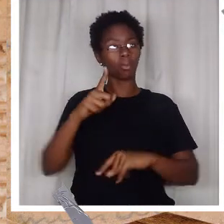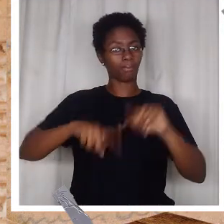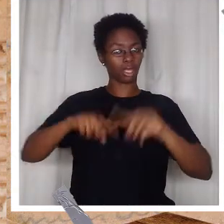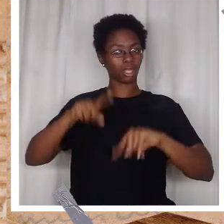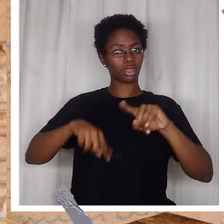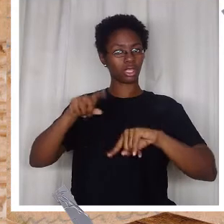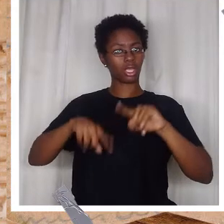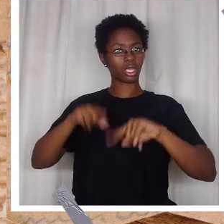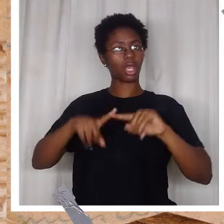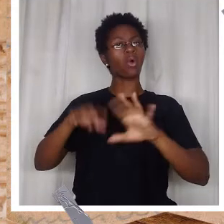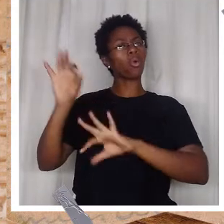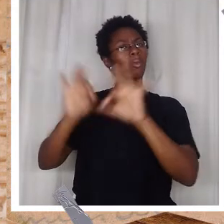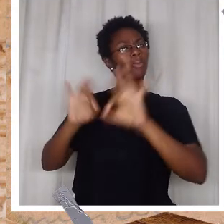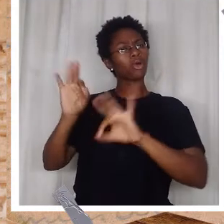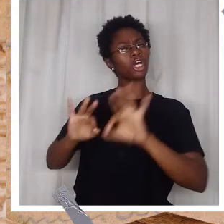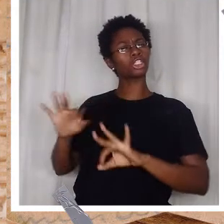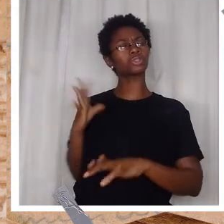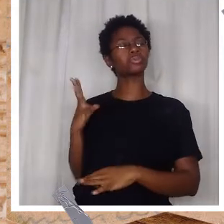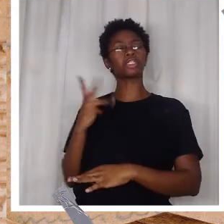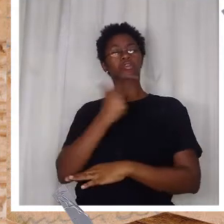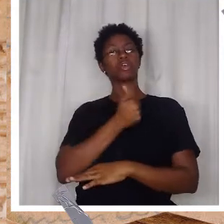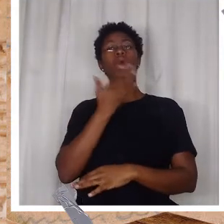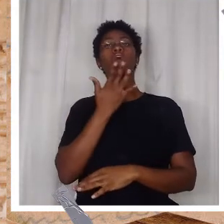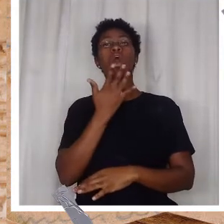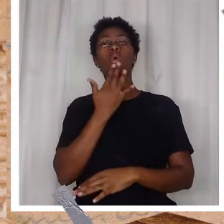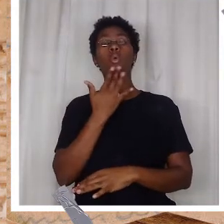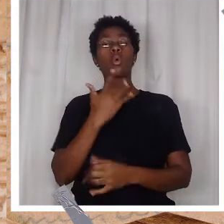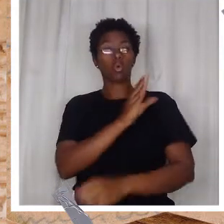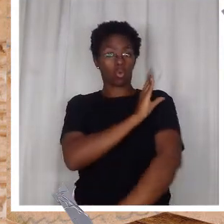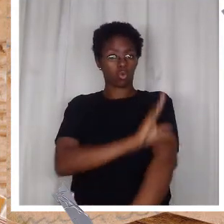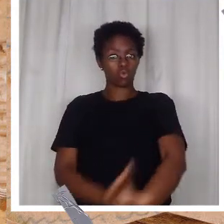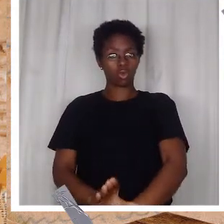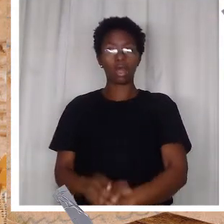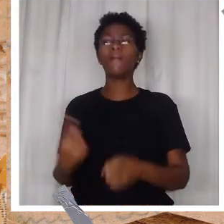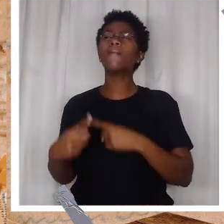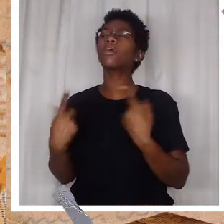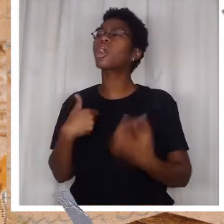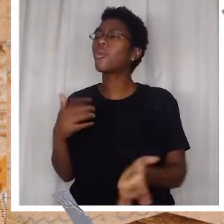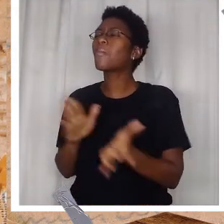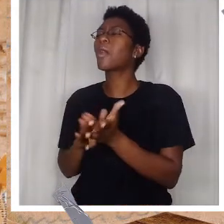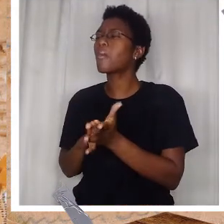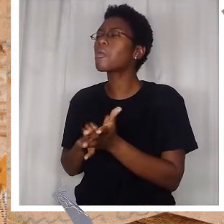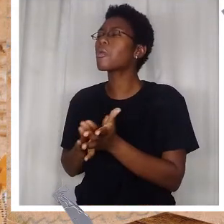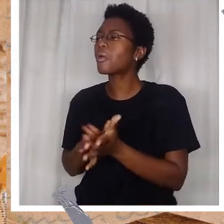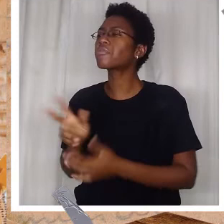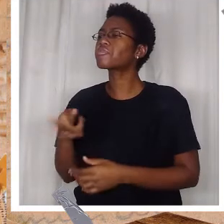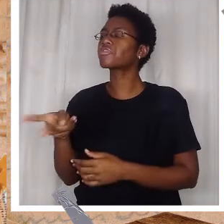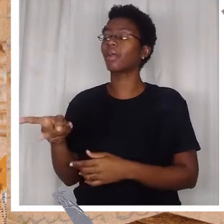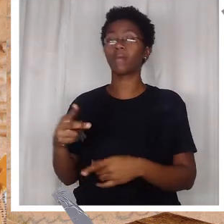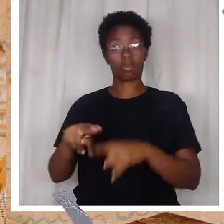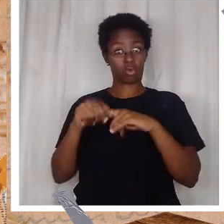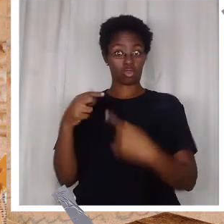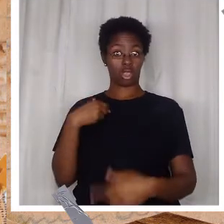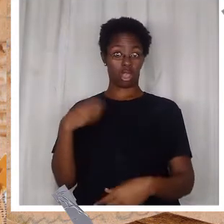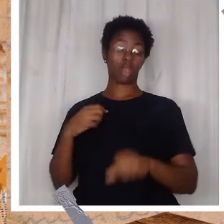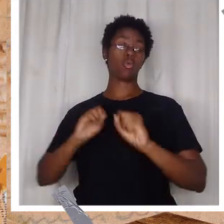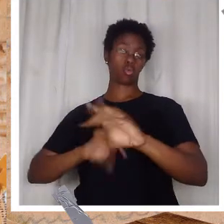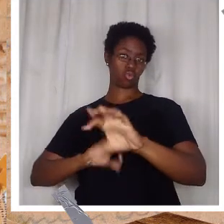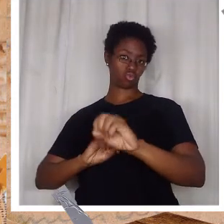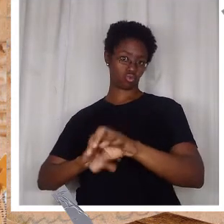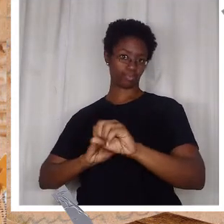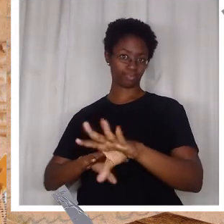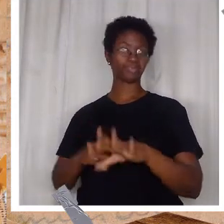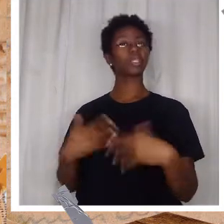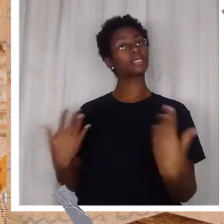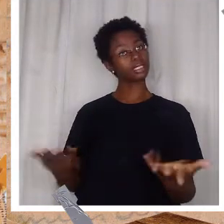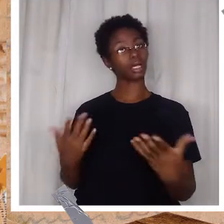material daquele projeto maravilhoso, A Cor da Cultura. Por que eu estou elogiando tanto? Porque eu sou educadora e, de alguma